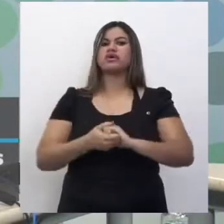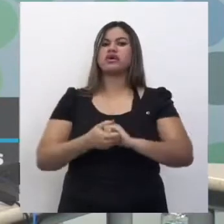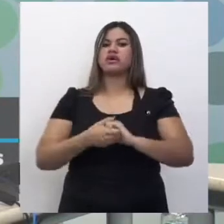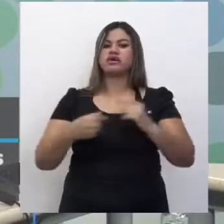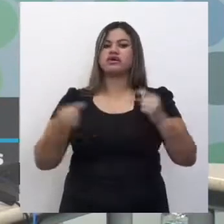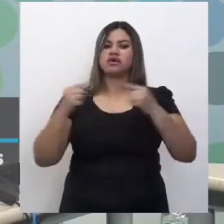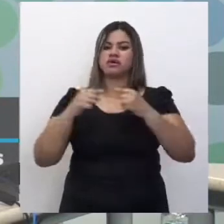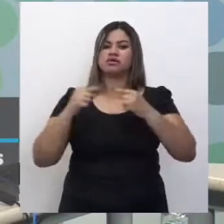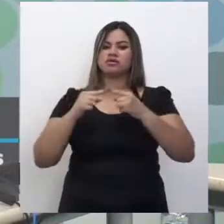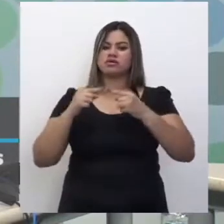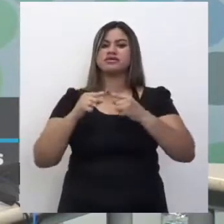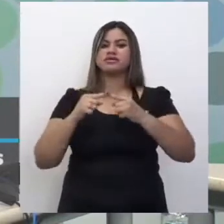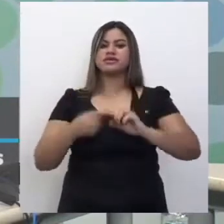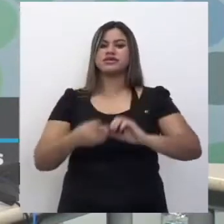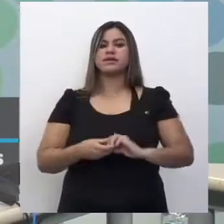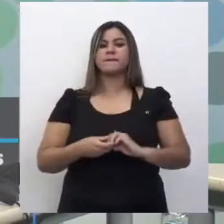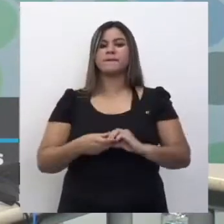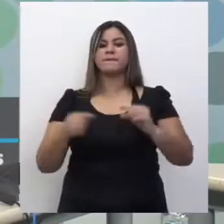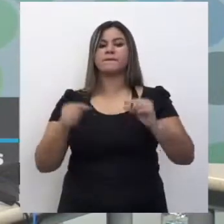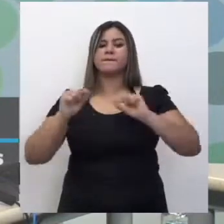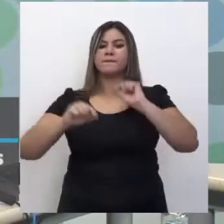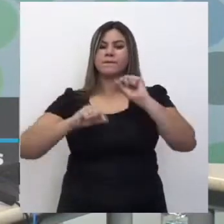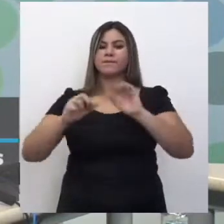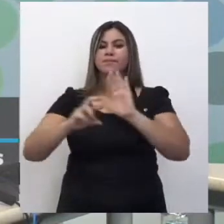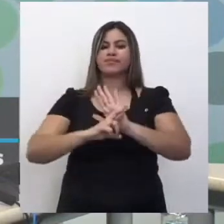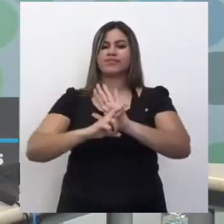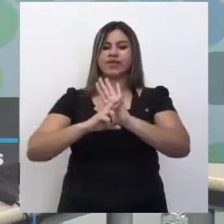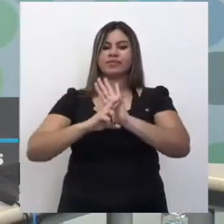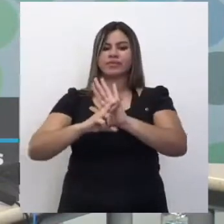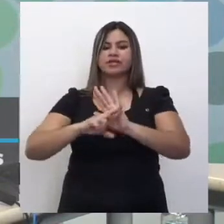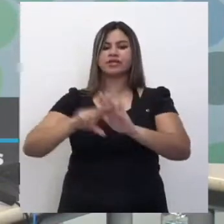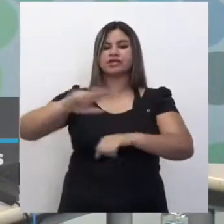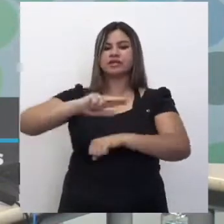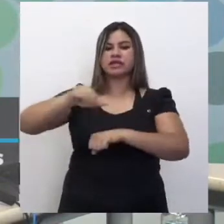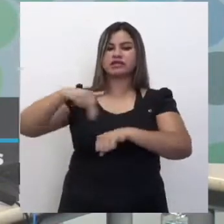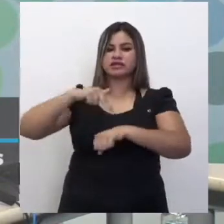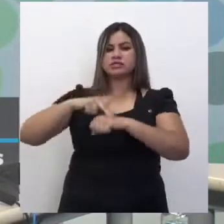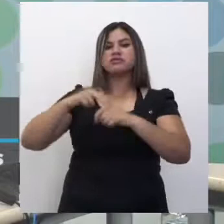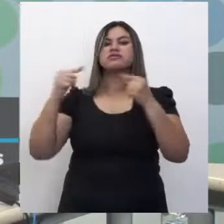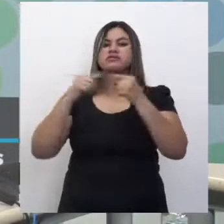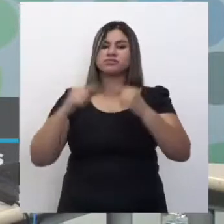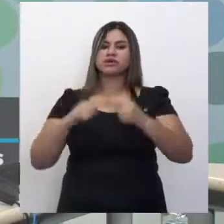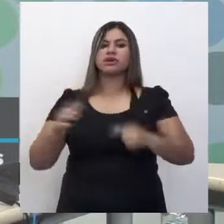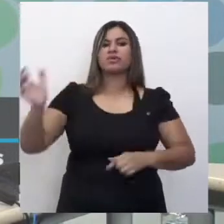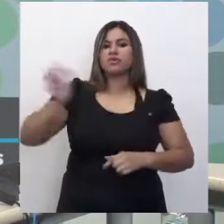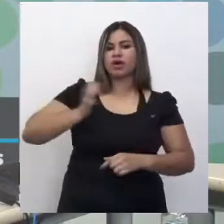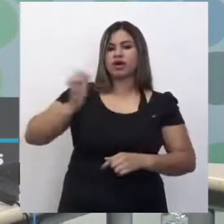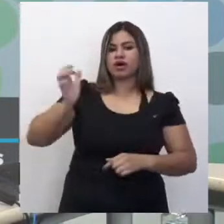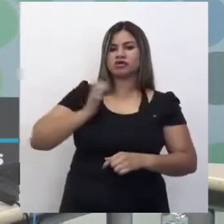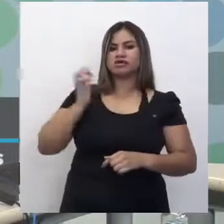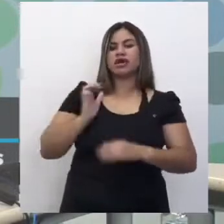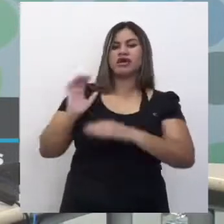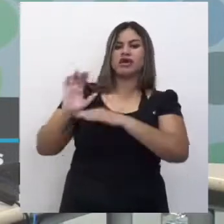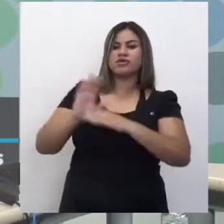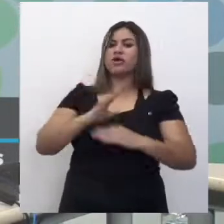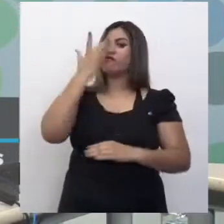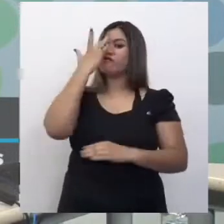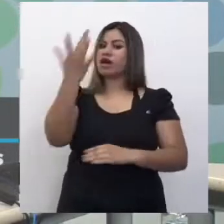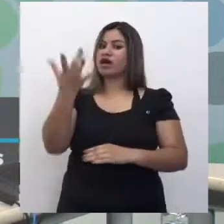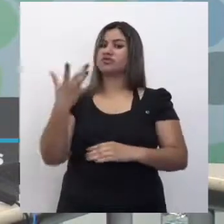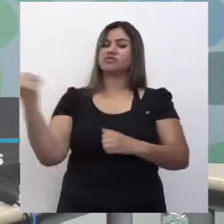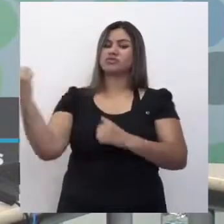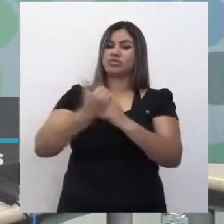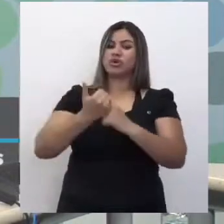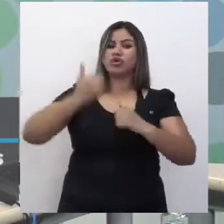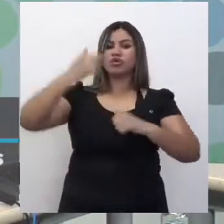rei centralizado, o rei como a representação da nação, e a burguesia facilitada, né, com o apoio desse